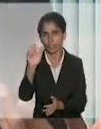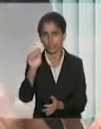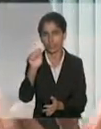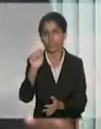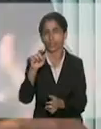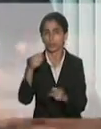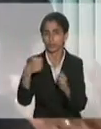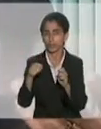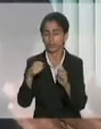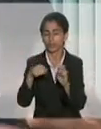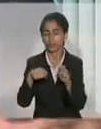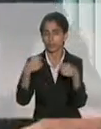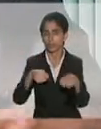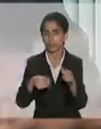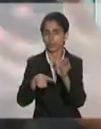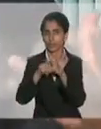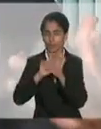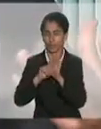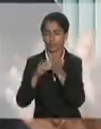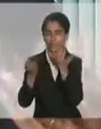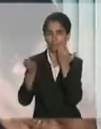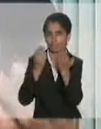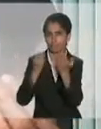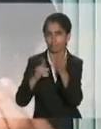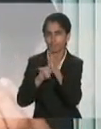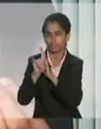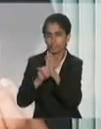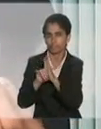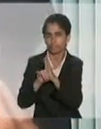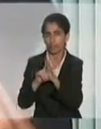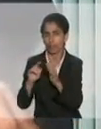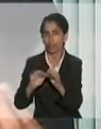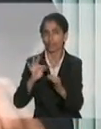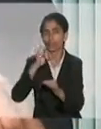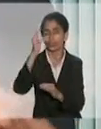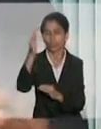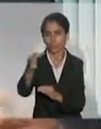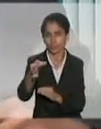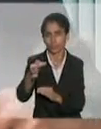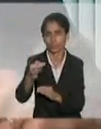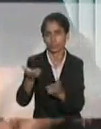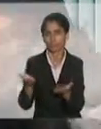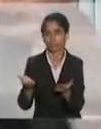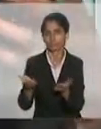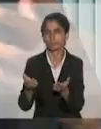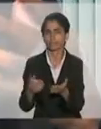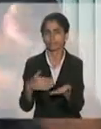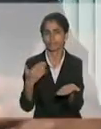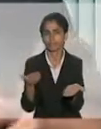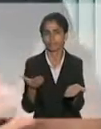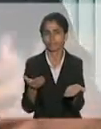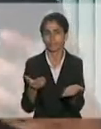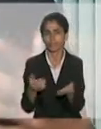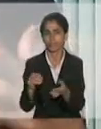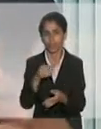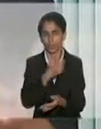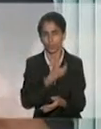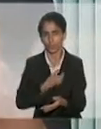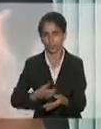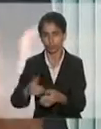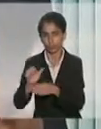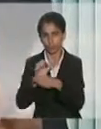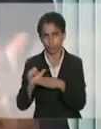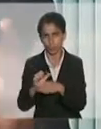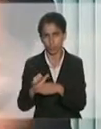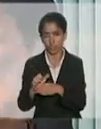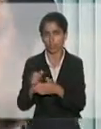impacto financeiro, o impacto que aquele benefício vai causar. Ou seja, o quanto que o Estado está deixando